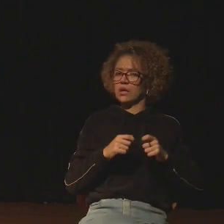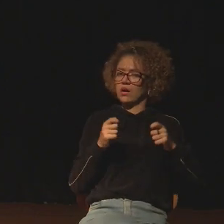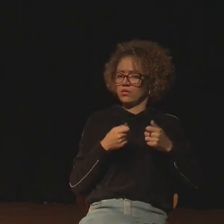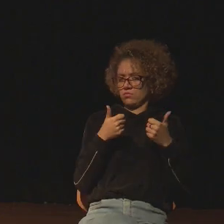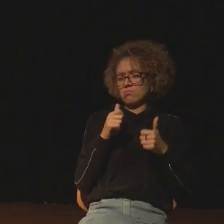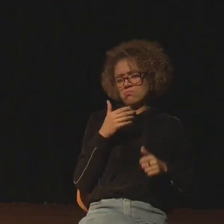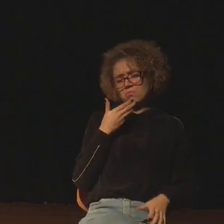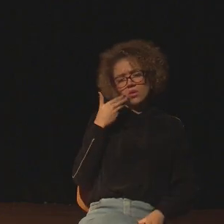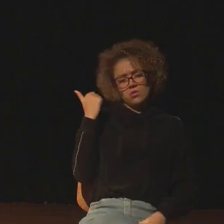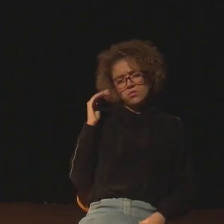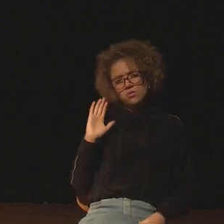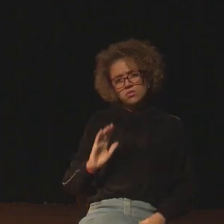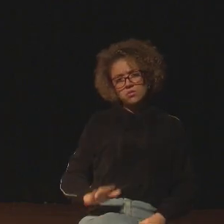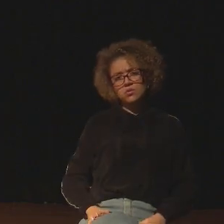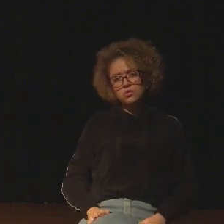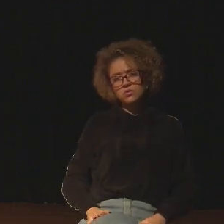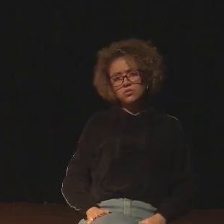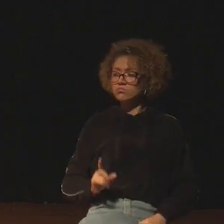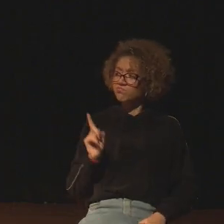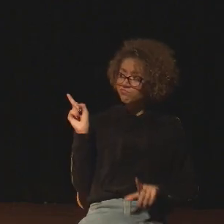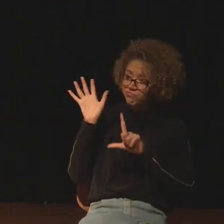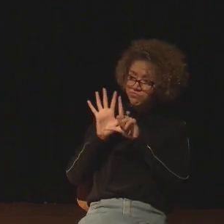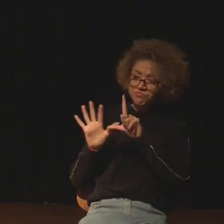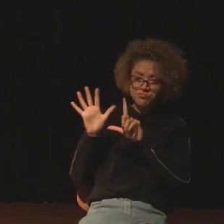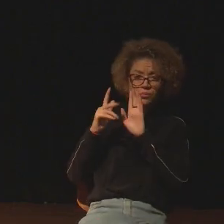basicamente, esse é o programa